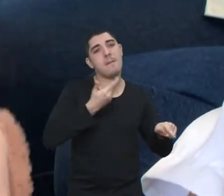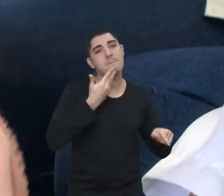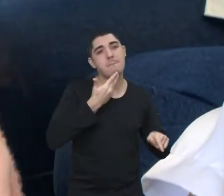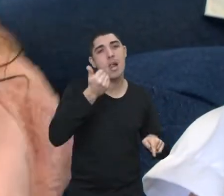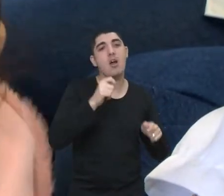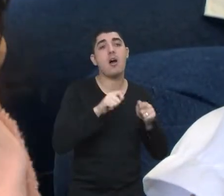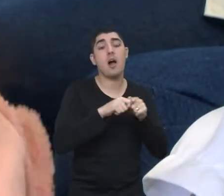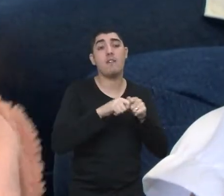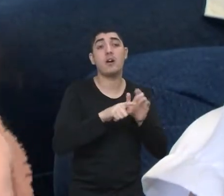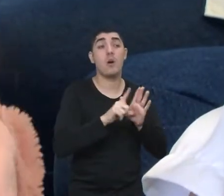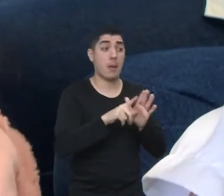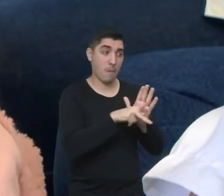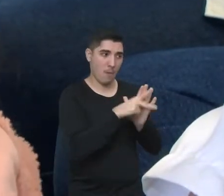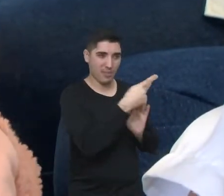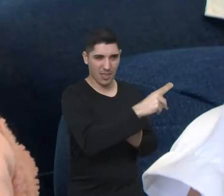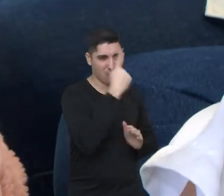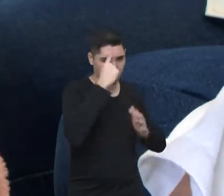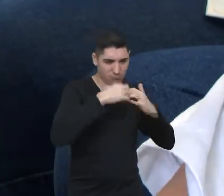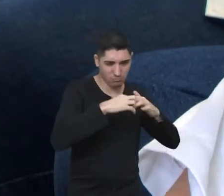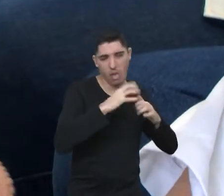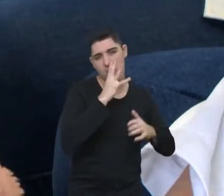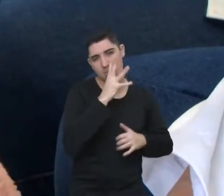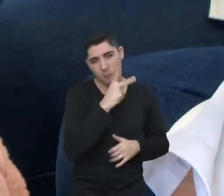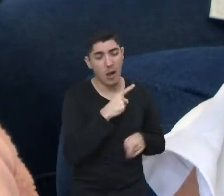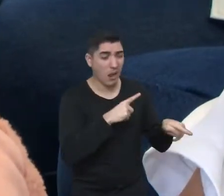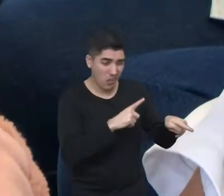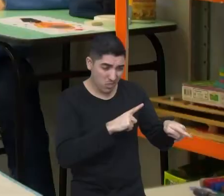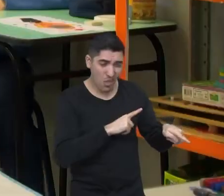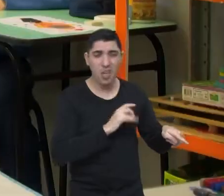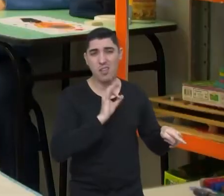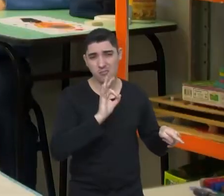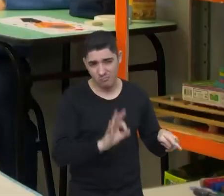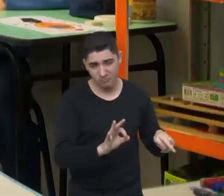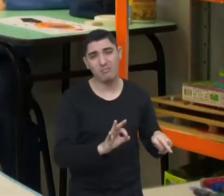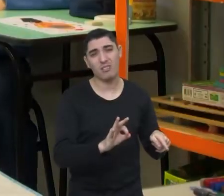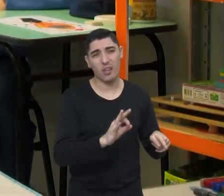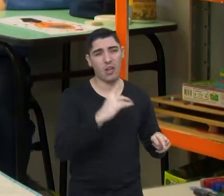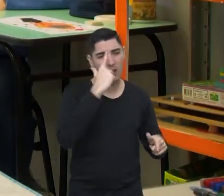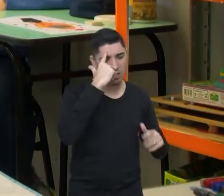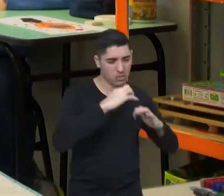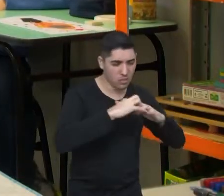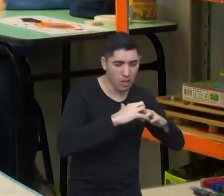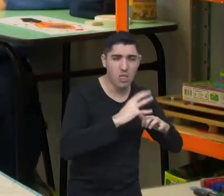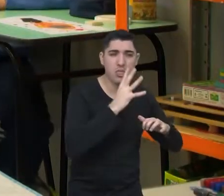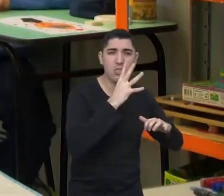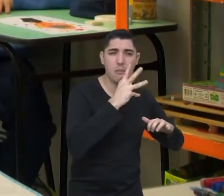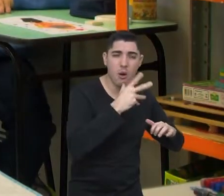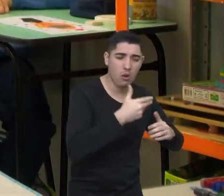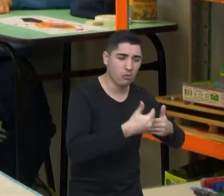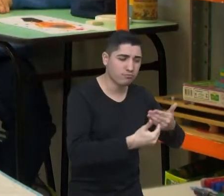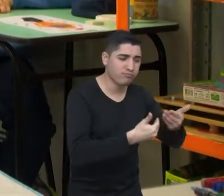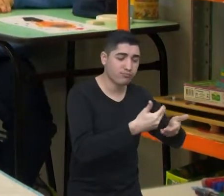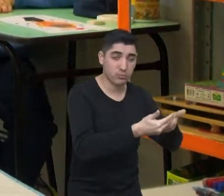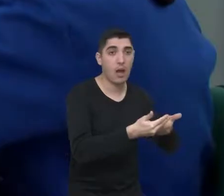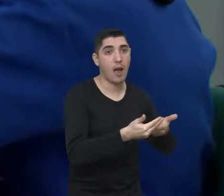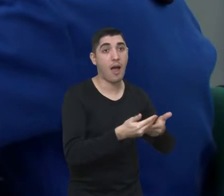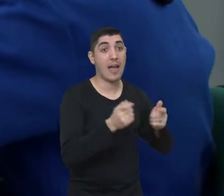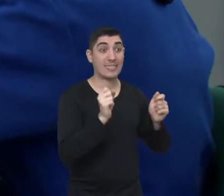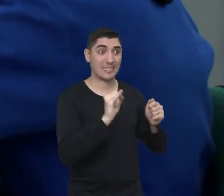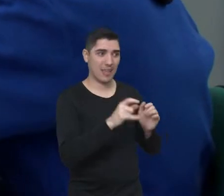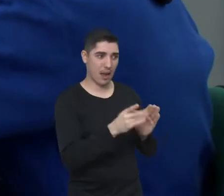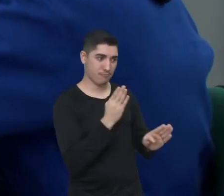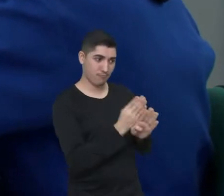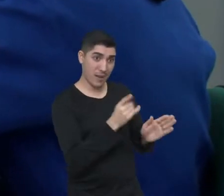faz parte de um déficit intelectual, realmente a criança está tendo um atraso no desenvolvimento neuropsicológico,